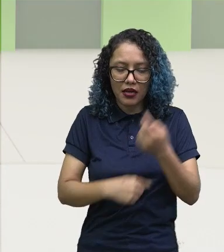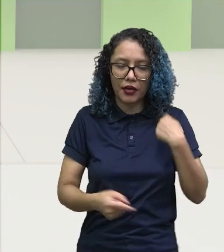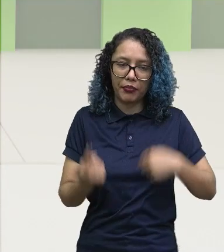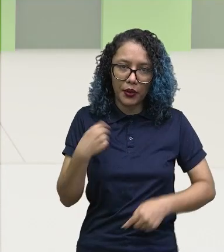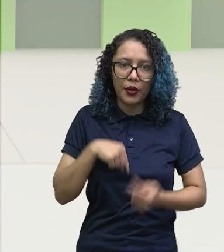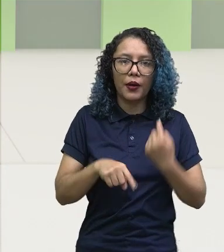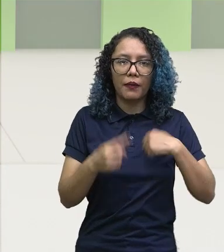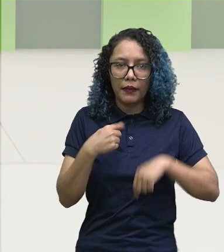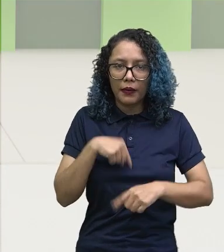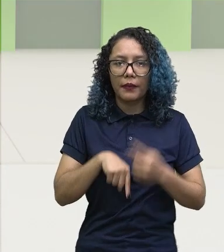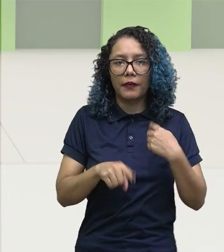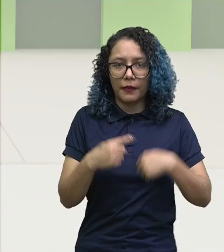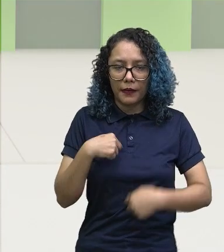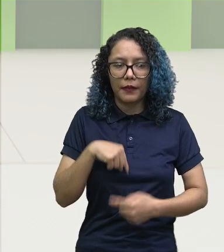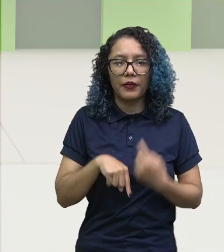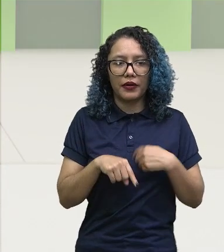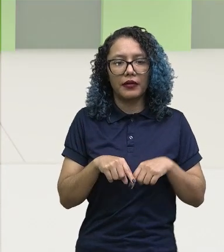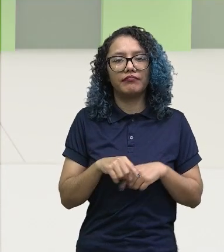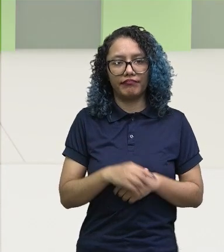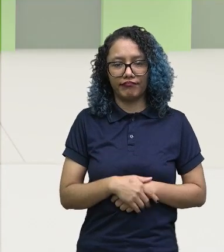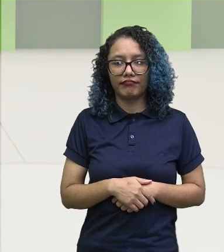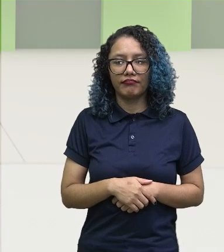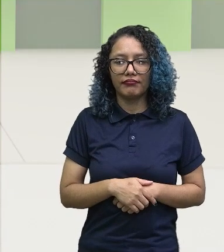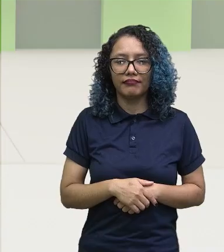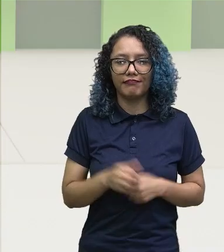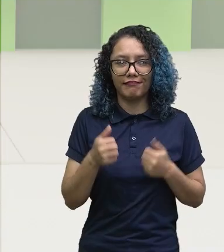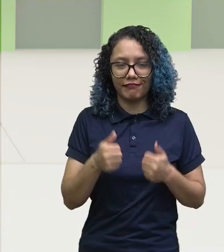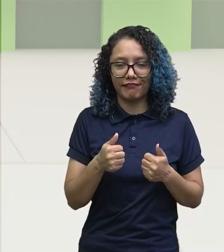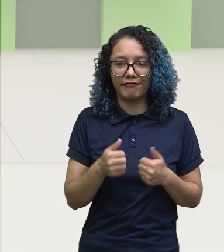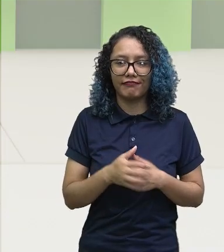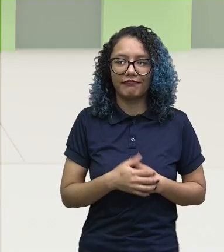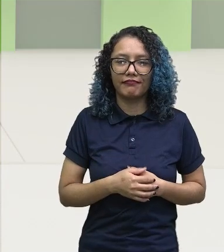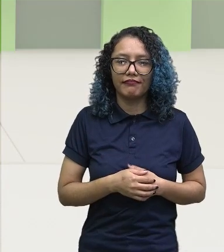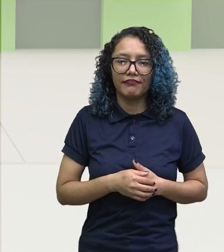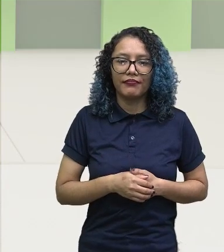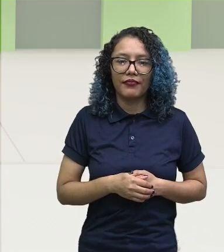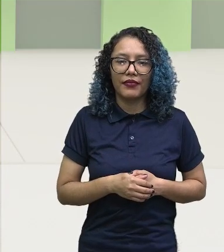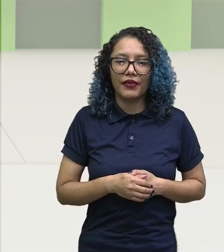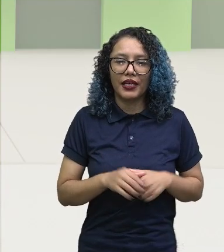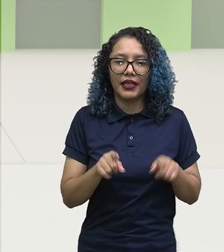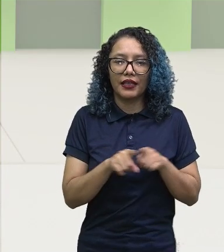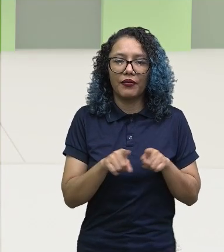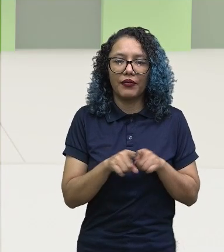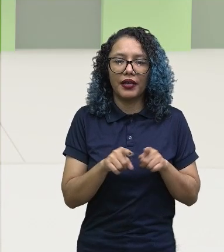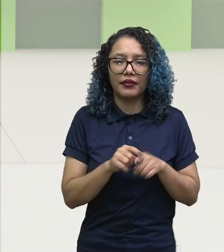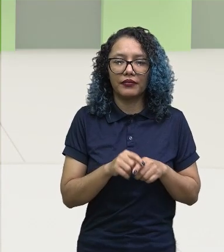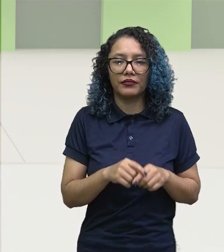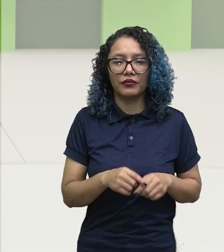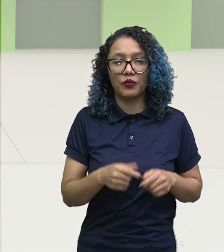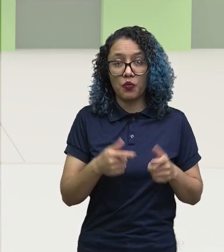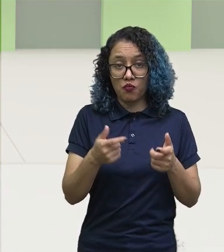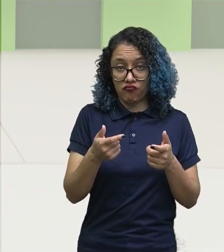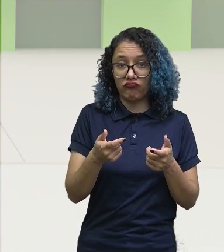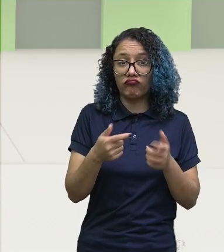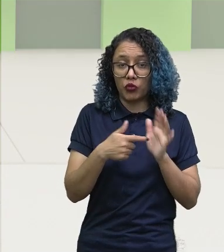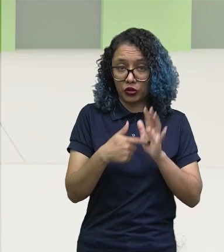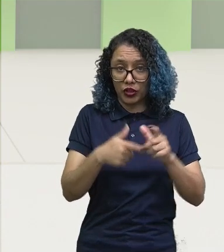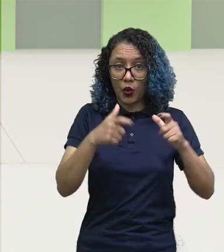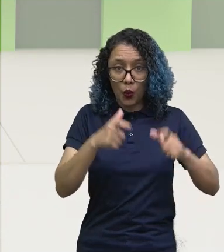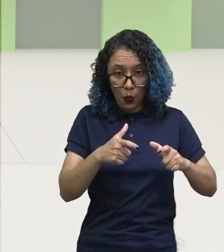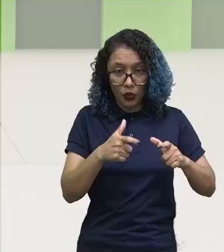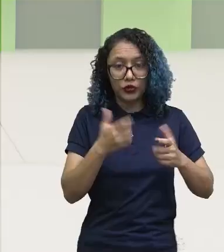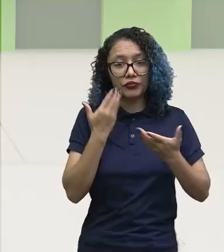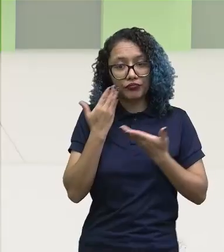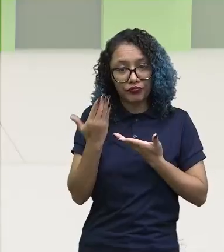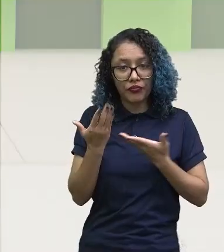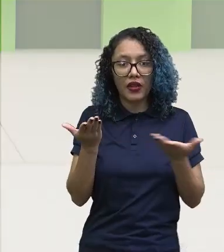e também permitir essa circulação, certo? E aí a gente observa, ó, já vimos aí a posição do coração, a gente visualiza um